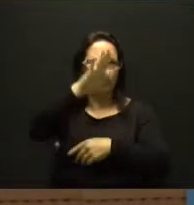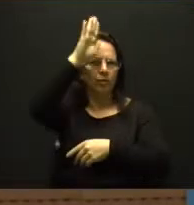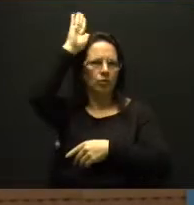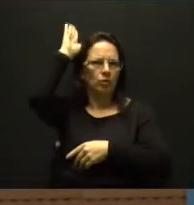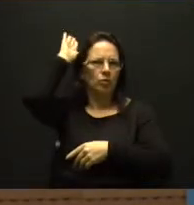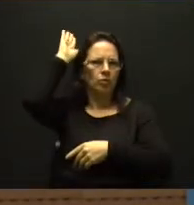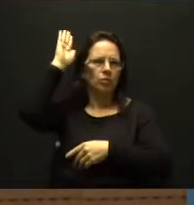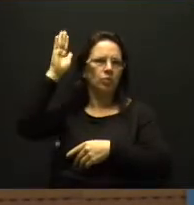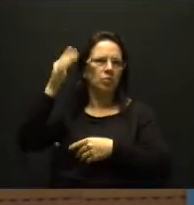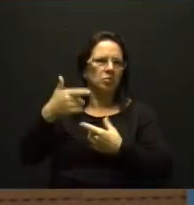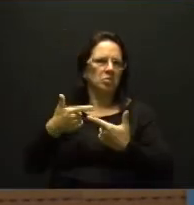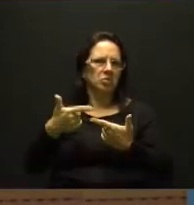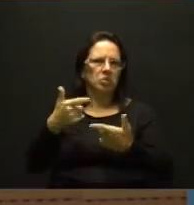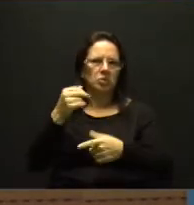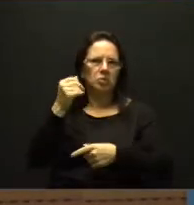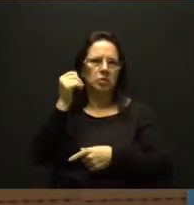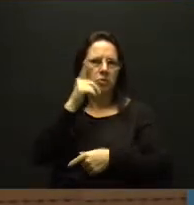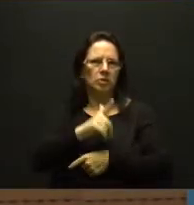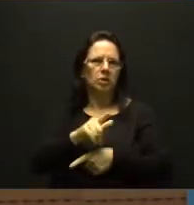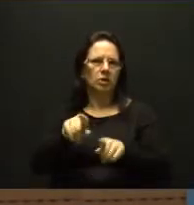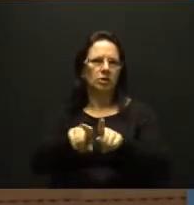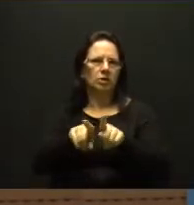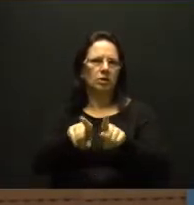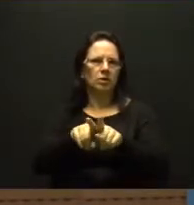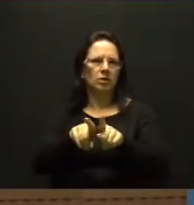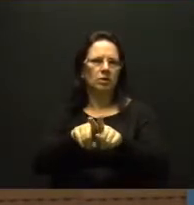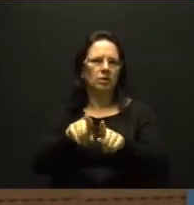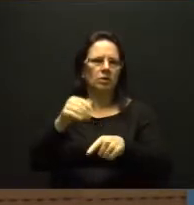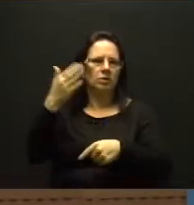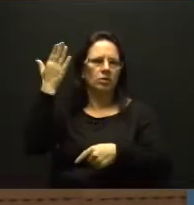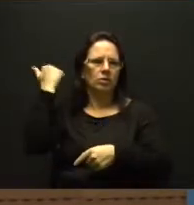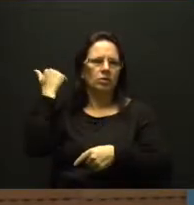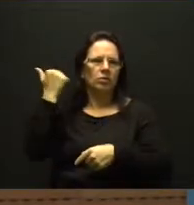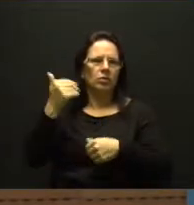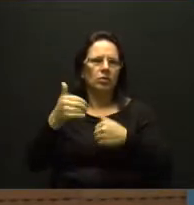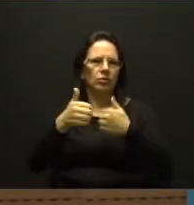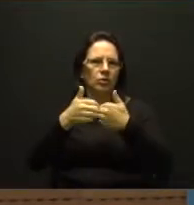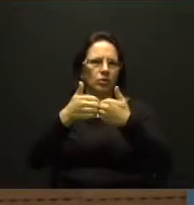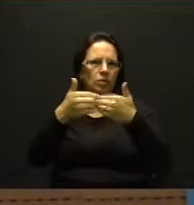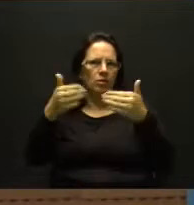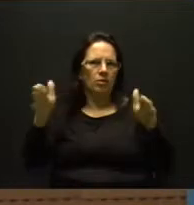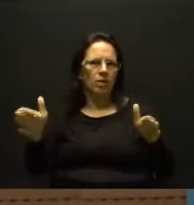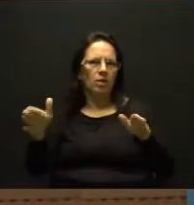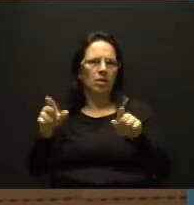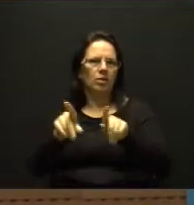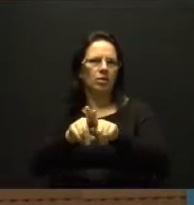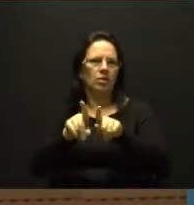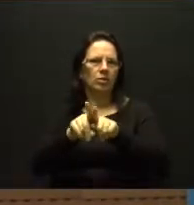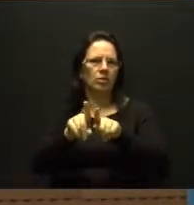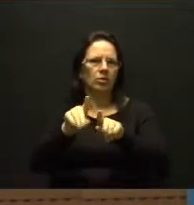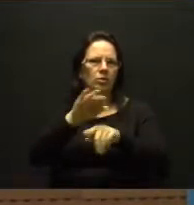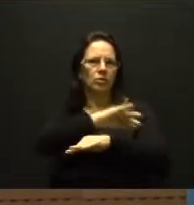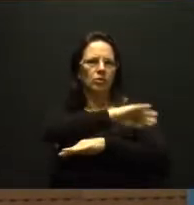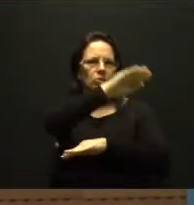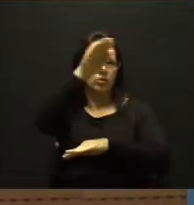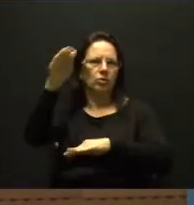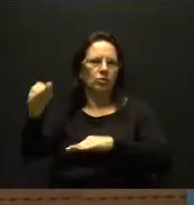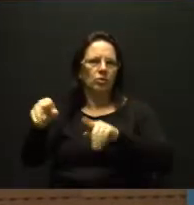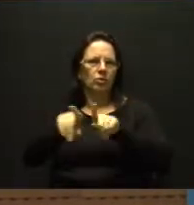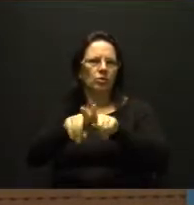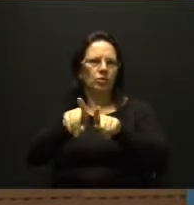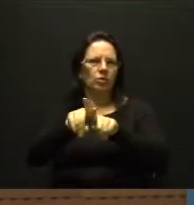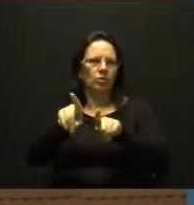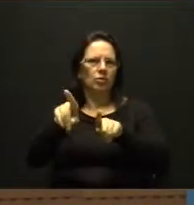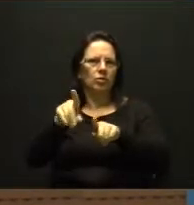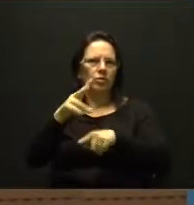conseguimos por exemplo no meu país e pediu que fosse aberta pela parte de trás com uma alça de acesso direto pra pista